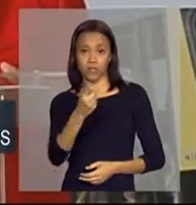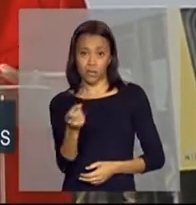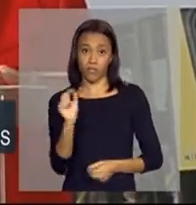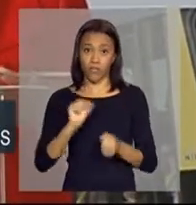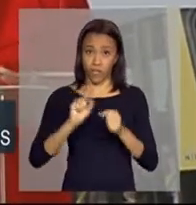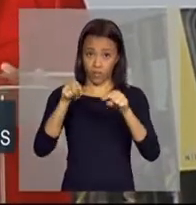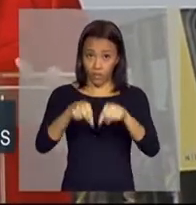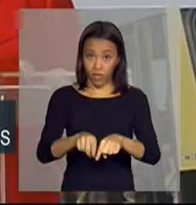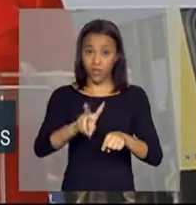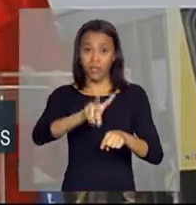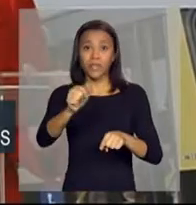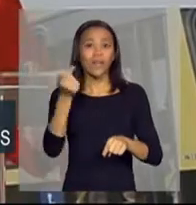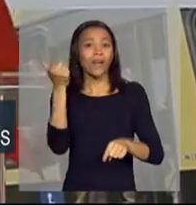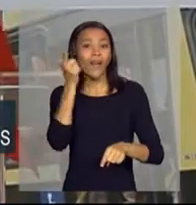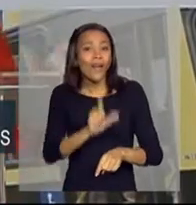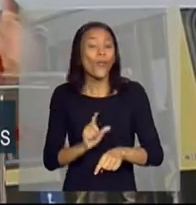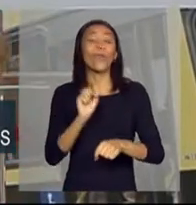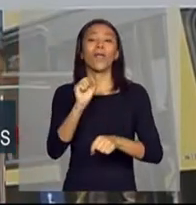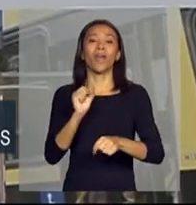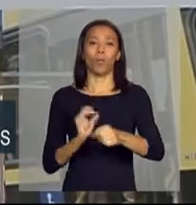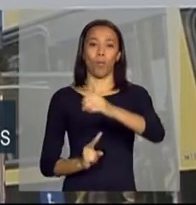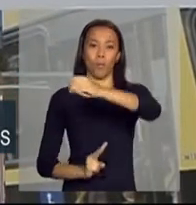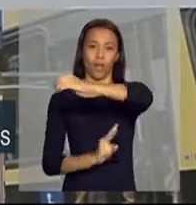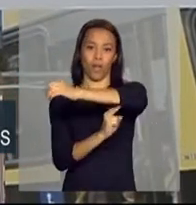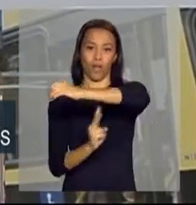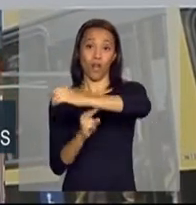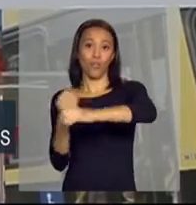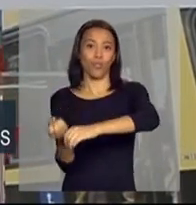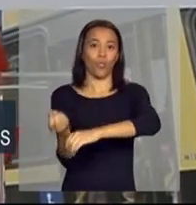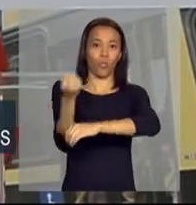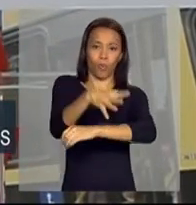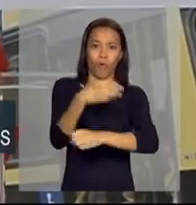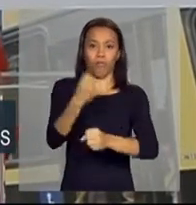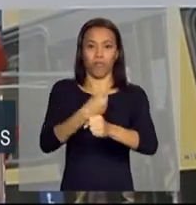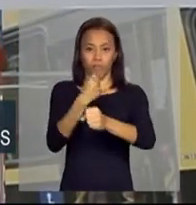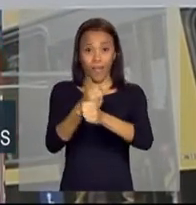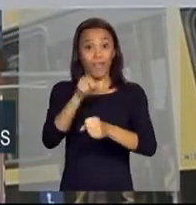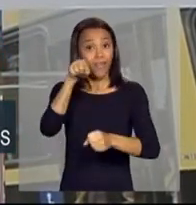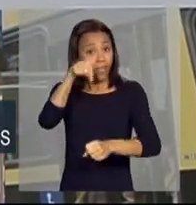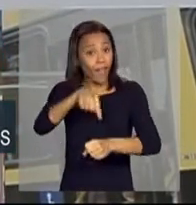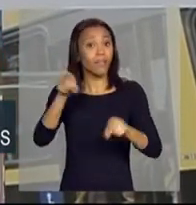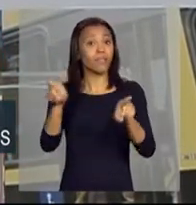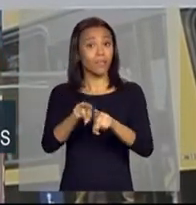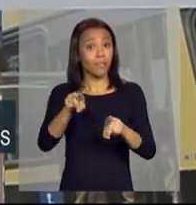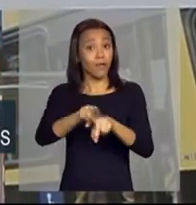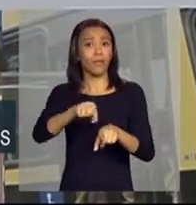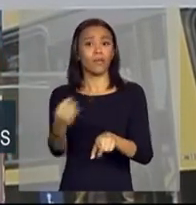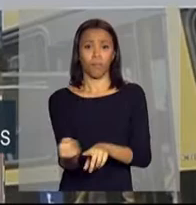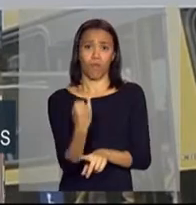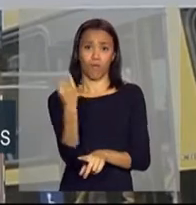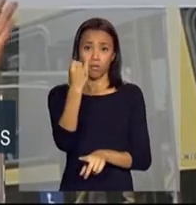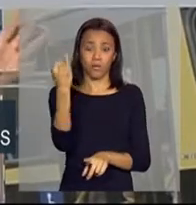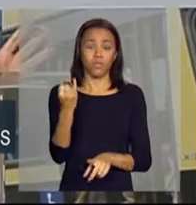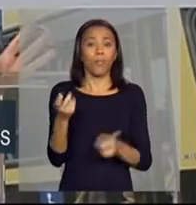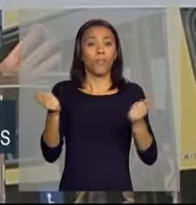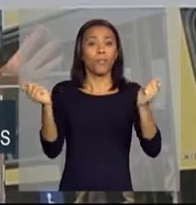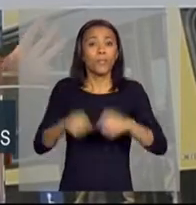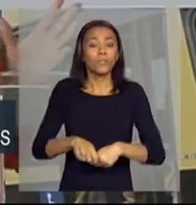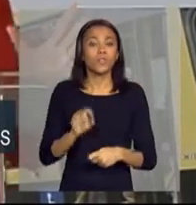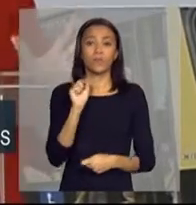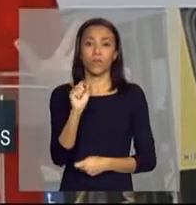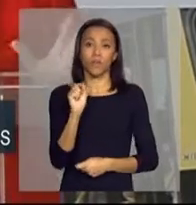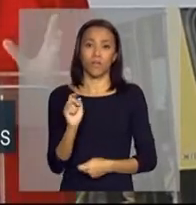será coroada com a ponte sobre o Guaíba, a nova ponte, que também é algo importante para que haja, de